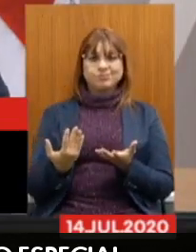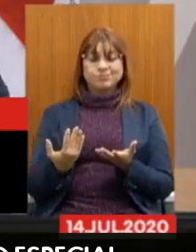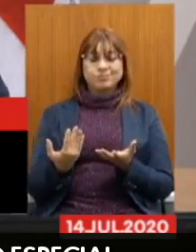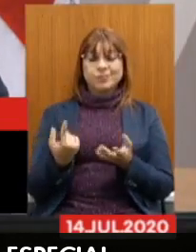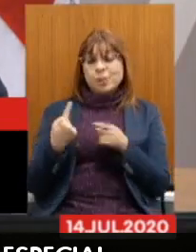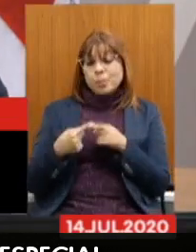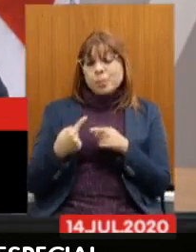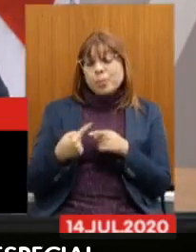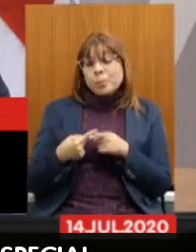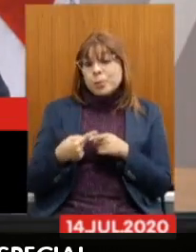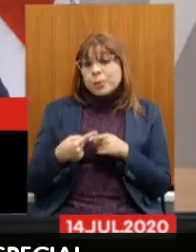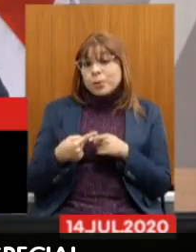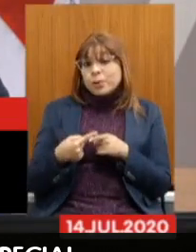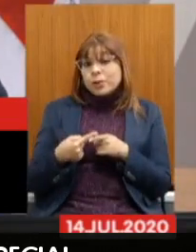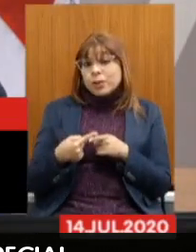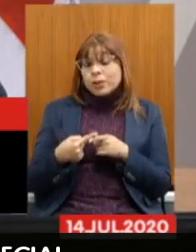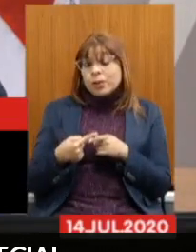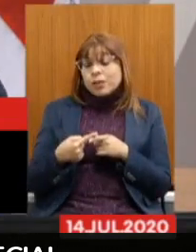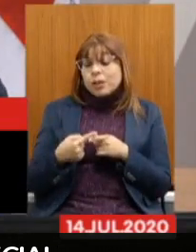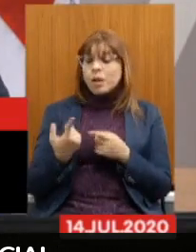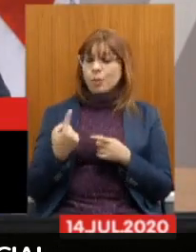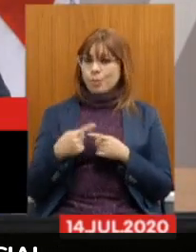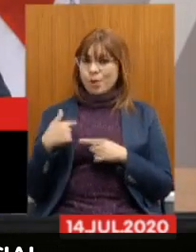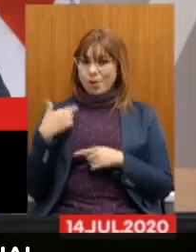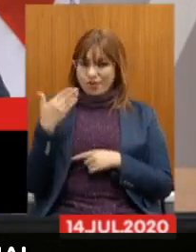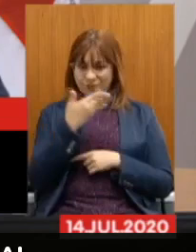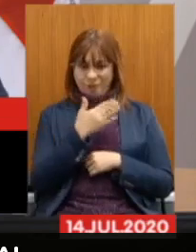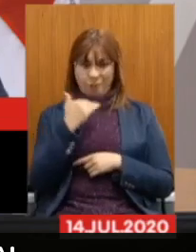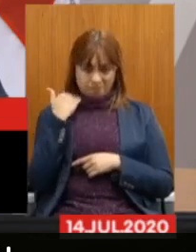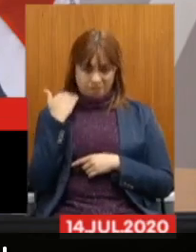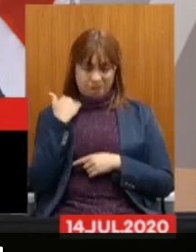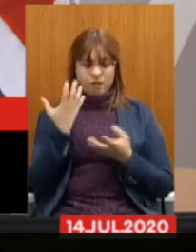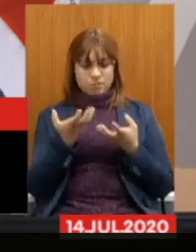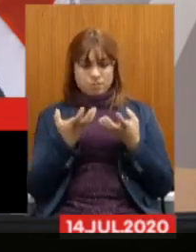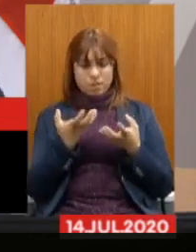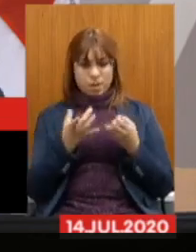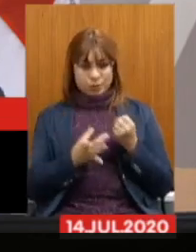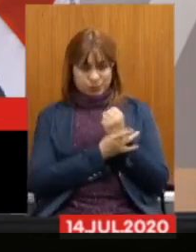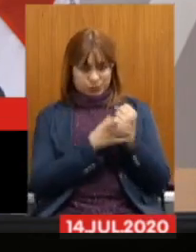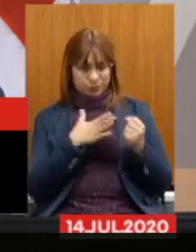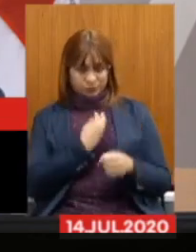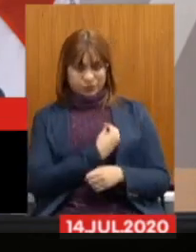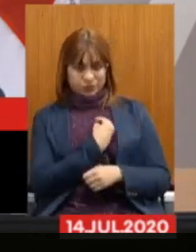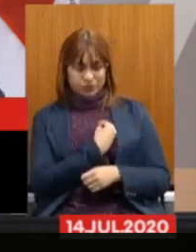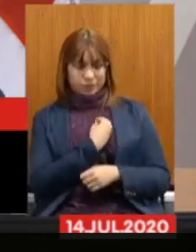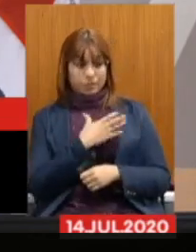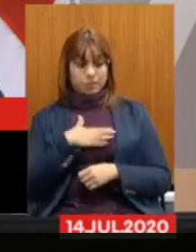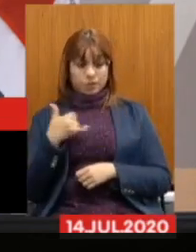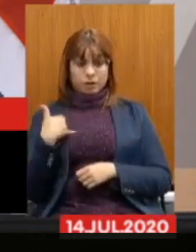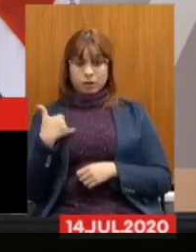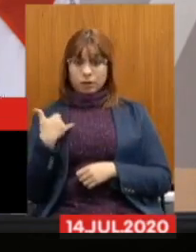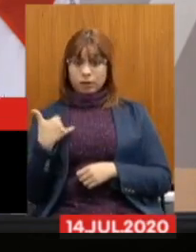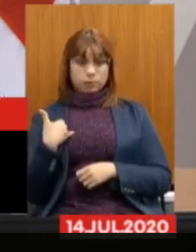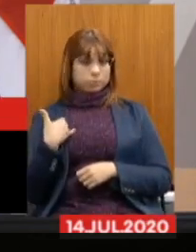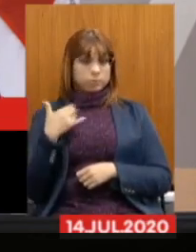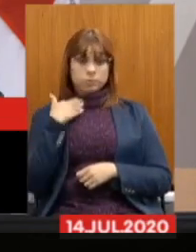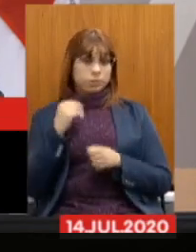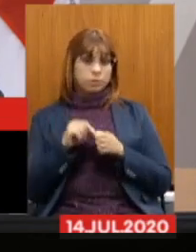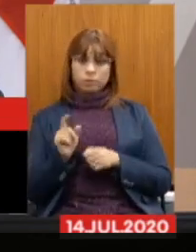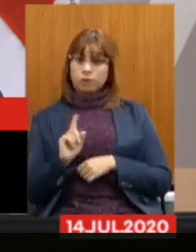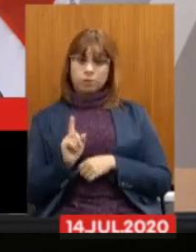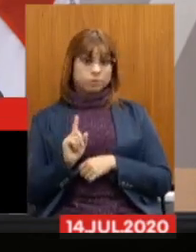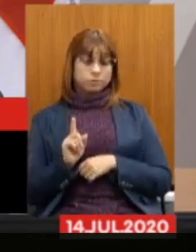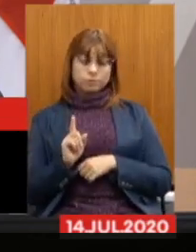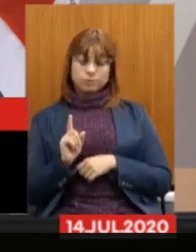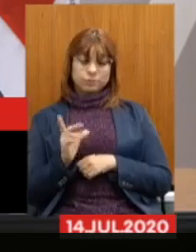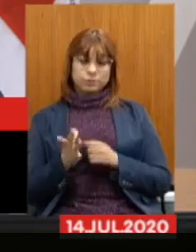Por quê? Porque eu vou ao banco, quero fazer um seguro de vida, na minha idade o banco não faz esse seguro